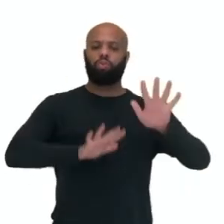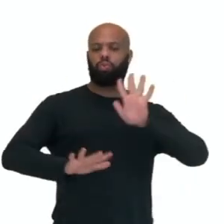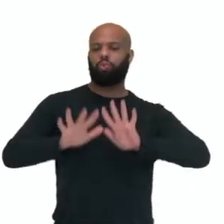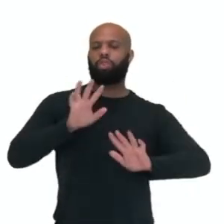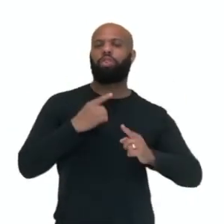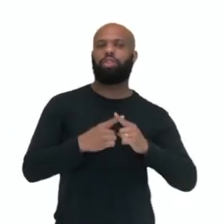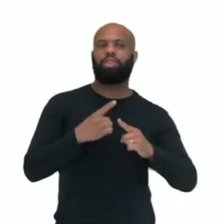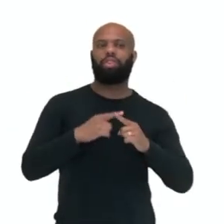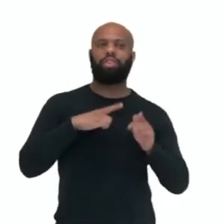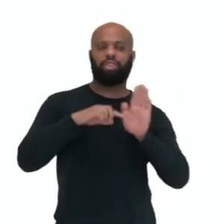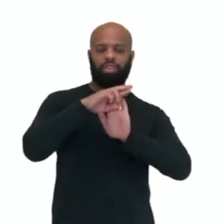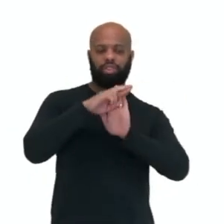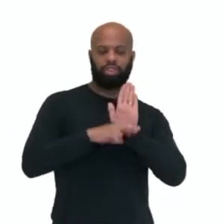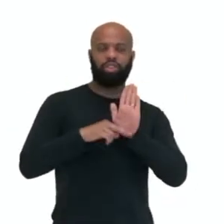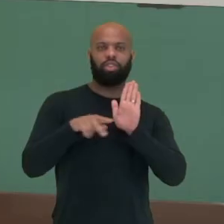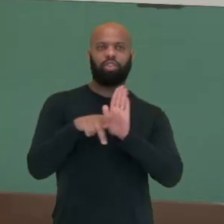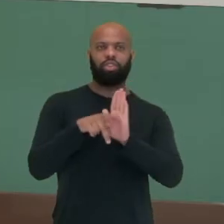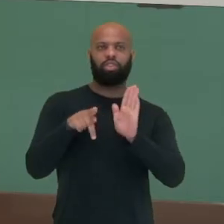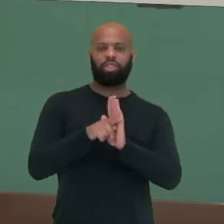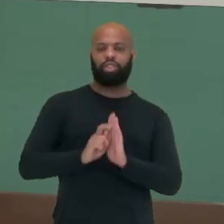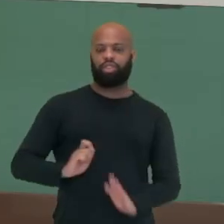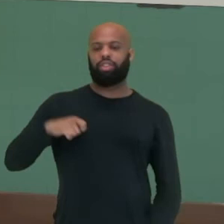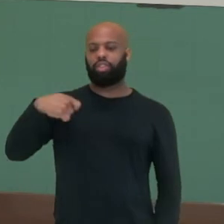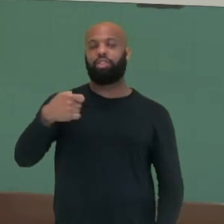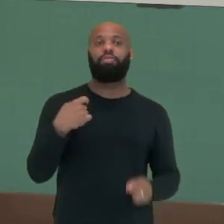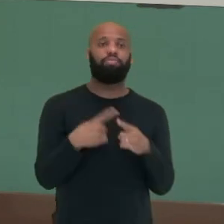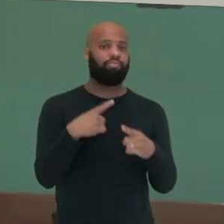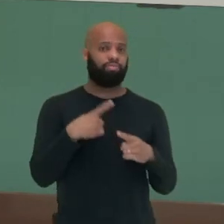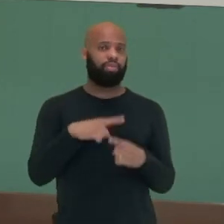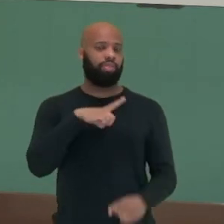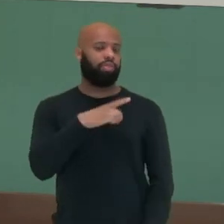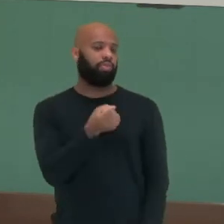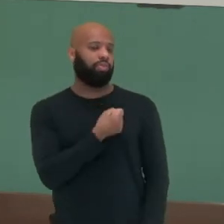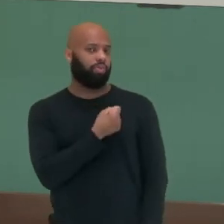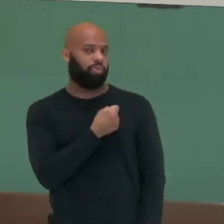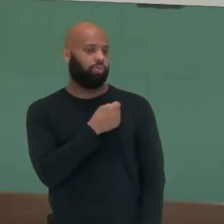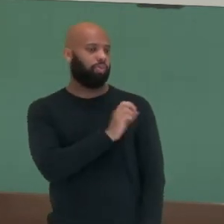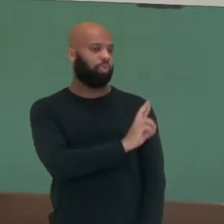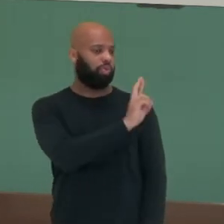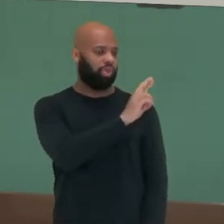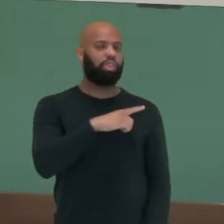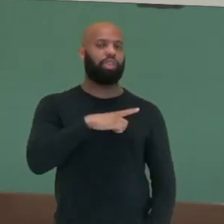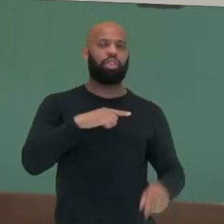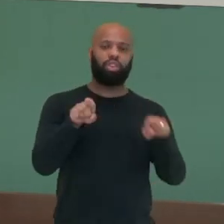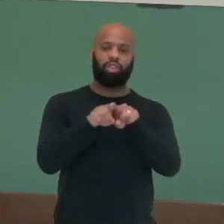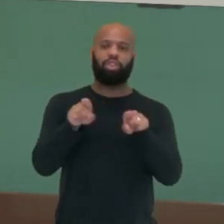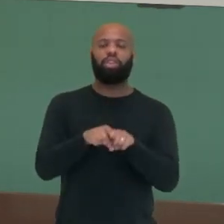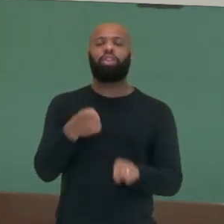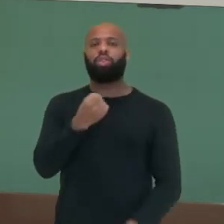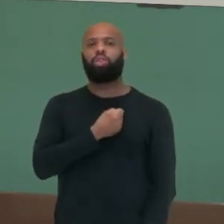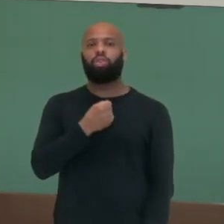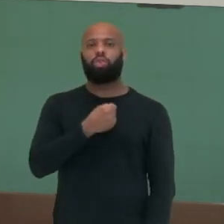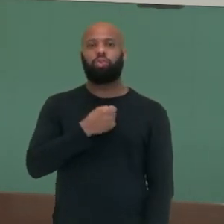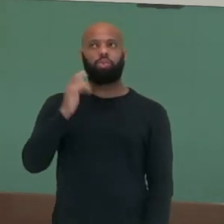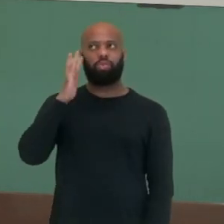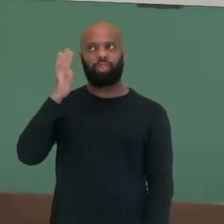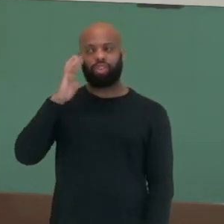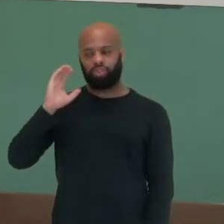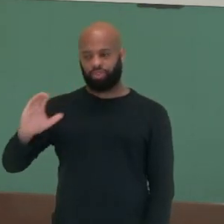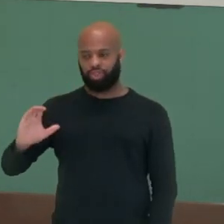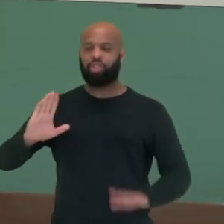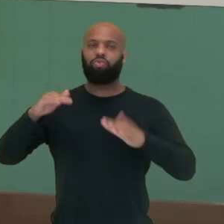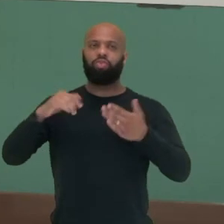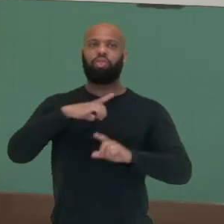de sinal da parte real e da parte imaginária. E daí somamos real com real,